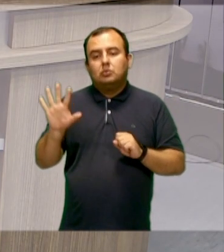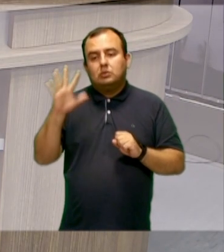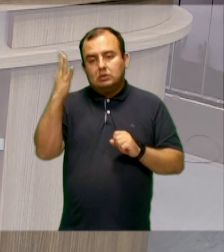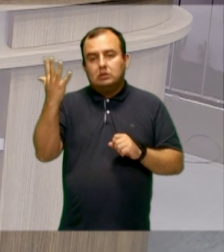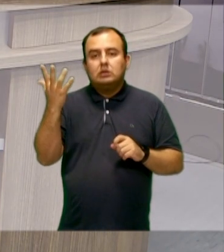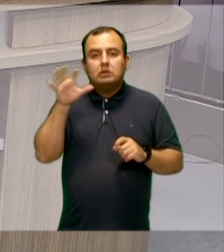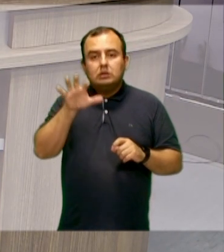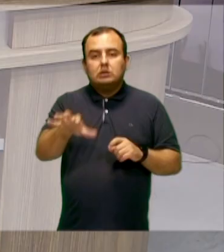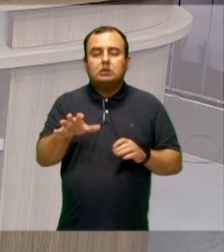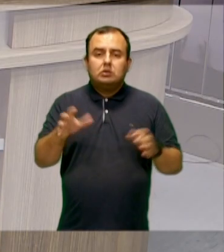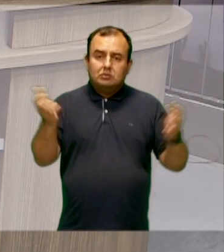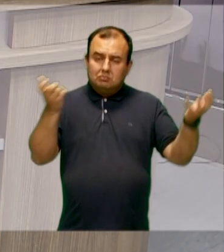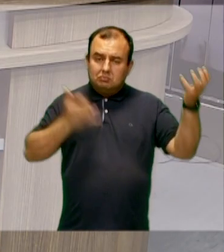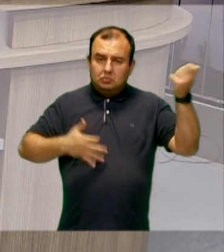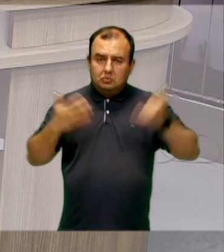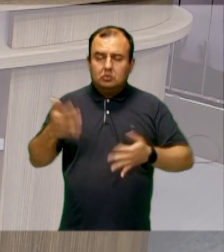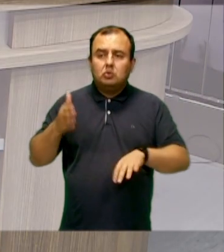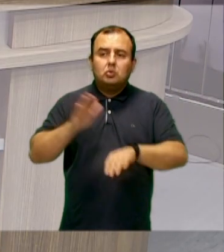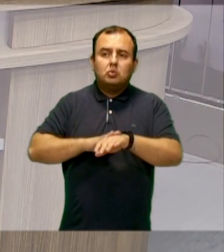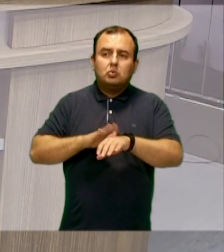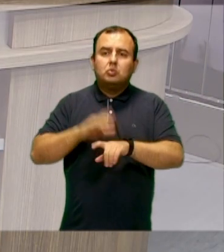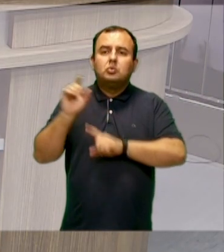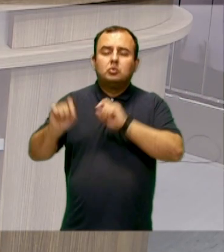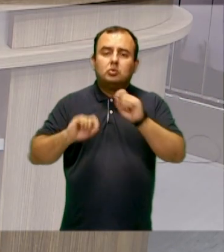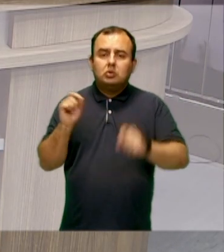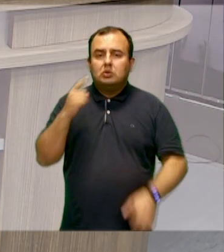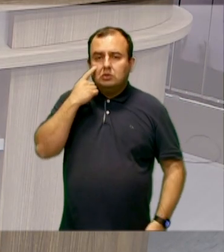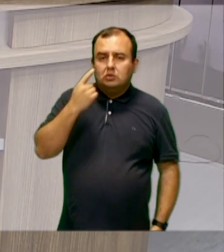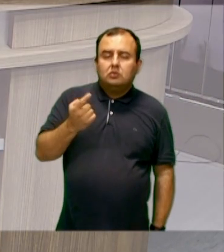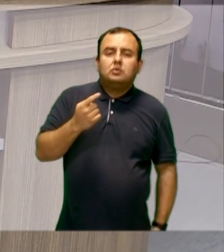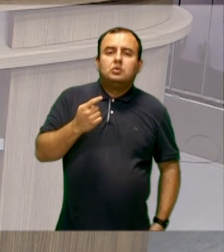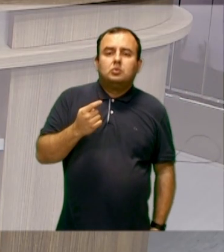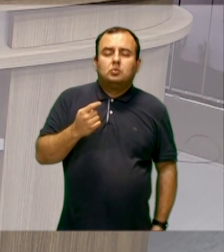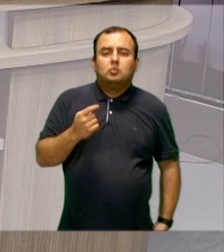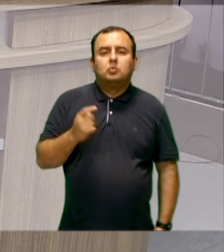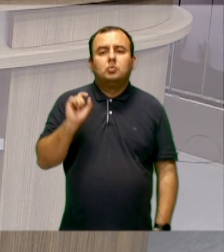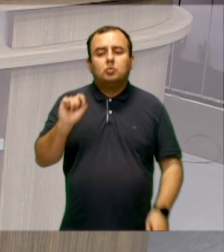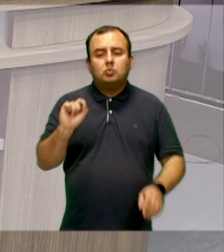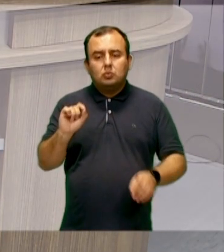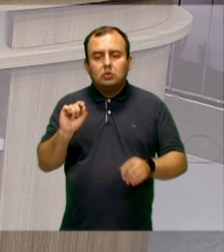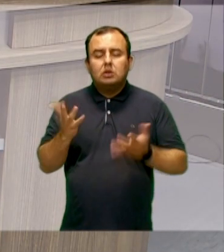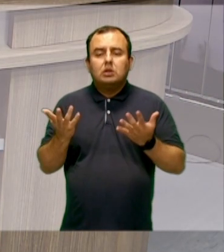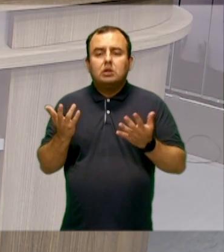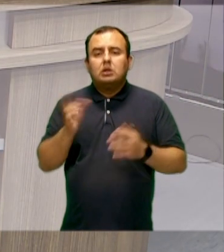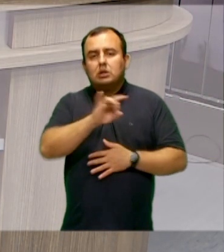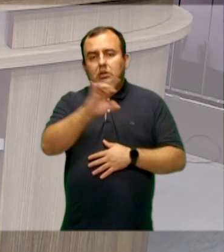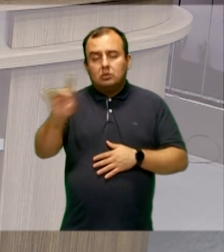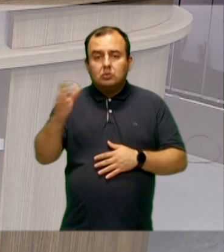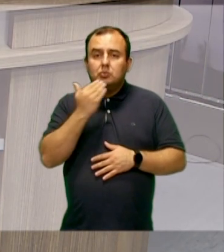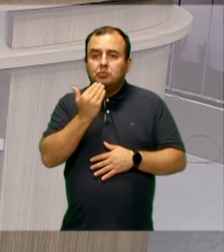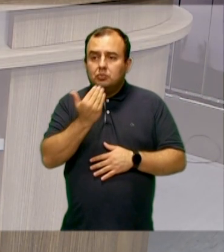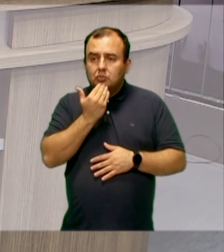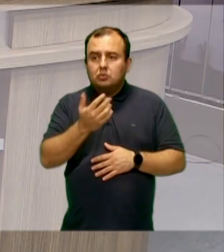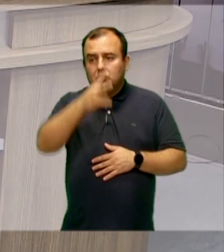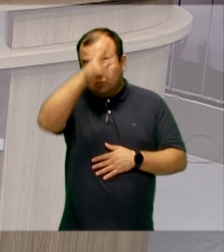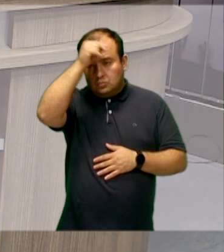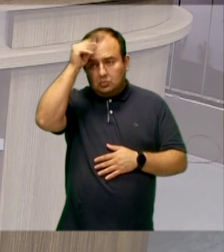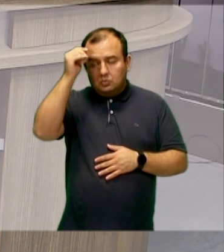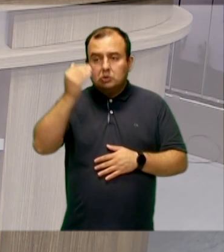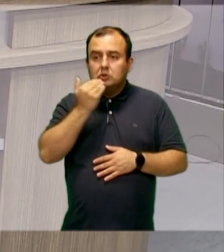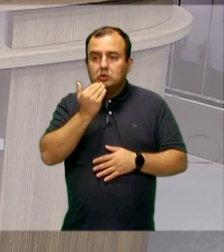sentido, a gente veio ouvindo muito. E chegou um momento que a gente viu que cada um com o seu pedido e o prefeito